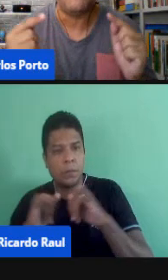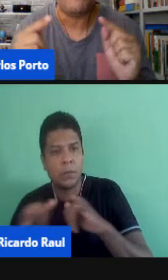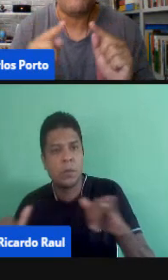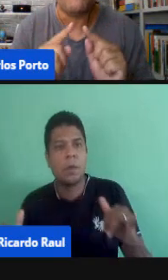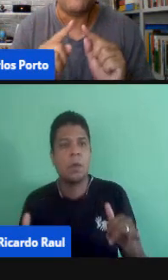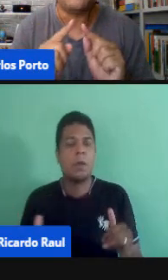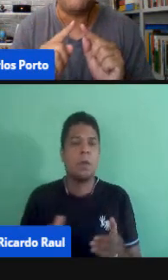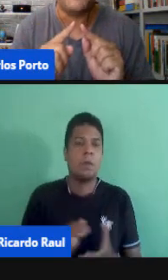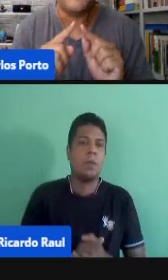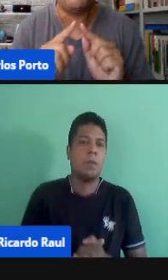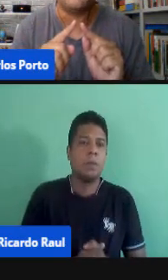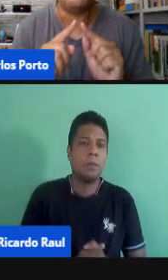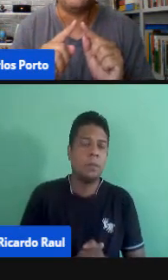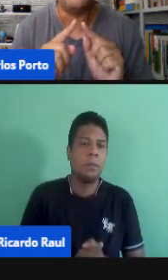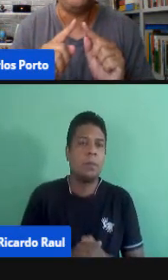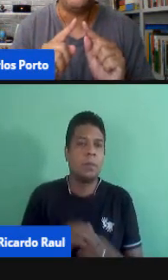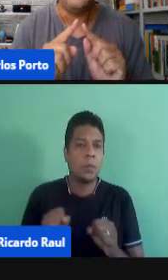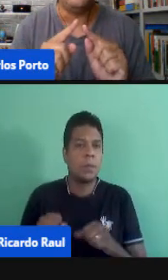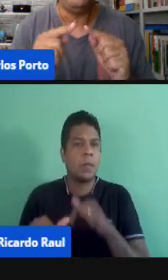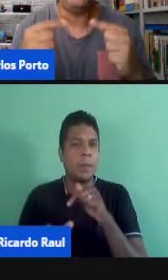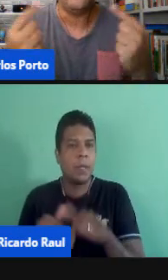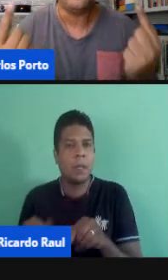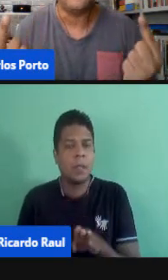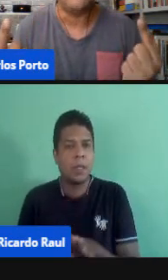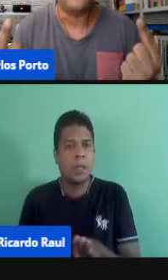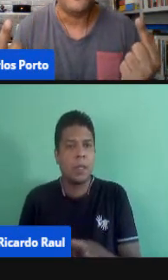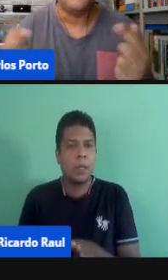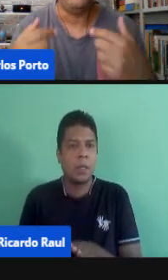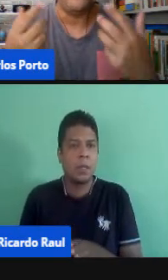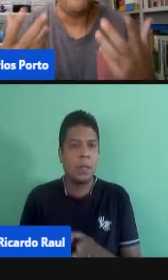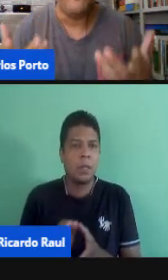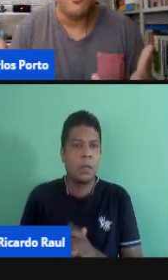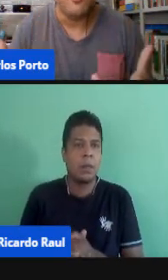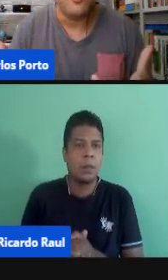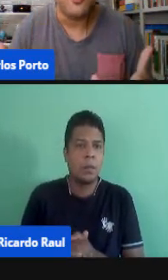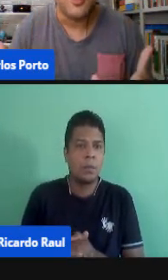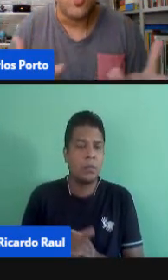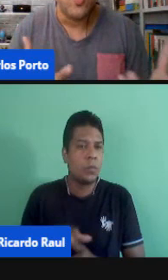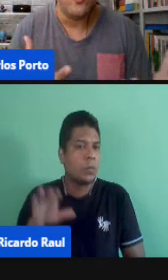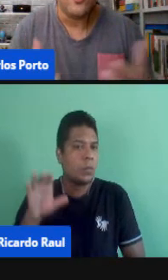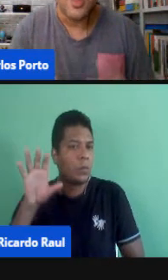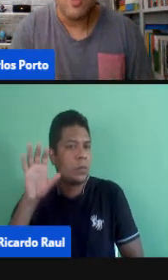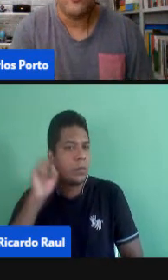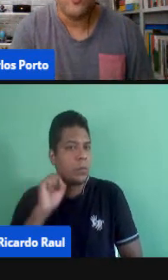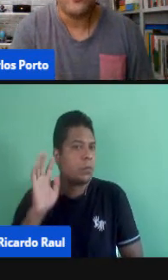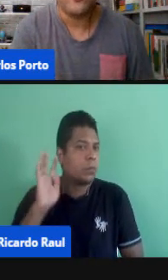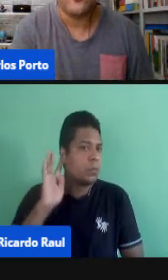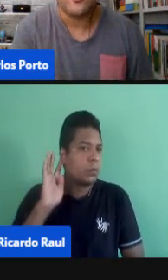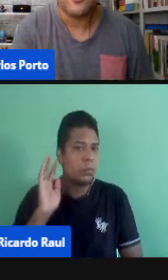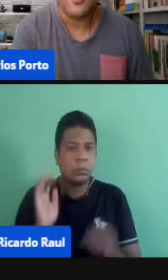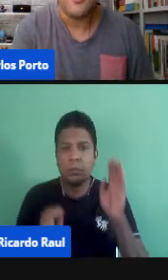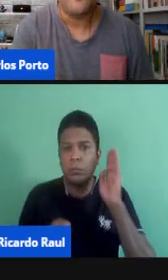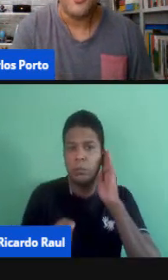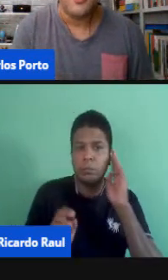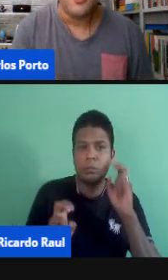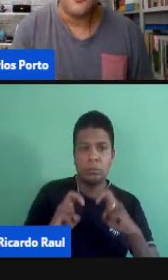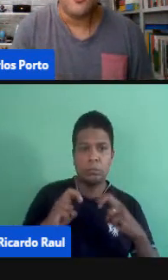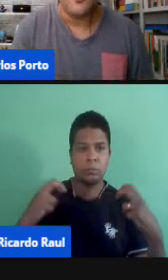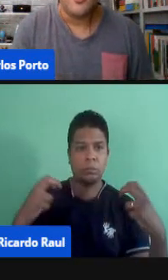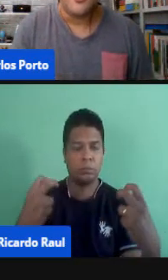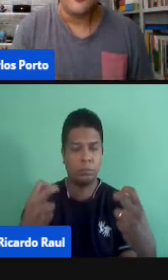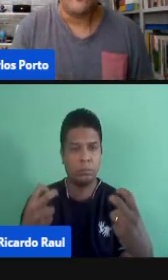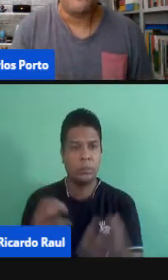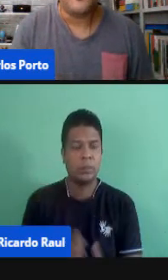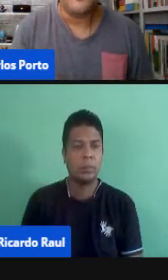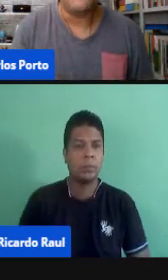podemos trabalhar uma questão de escuta, de ouvirmos uns aos outros, né?